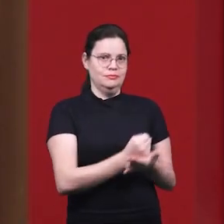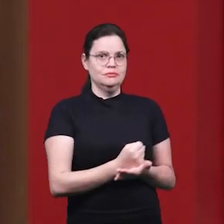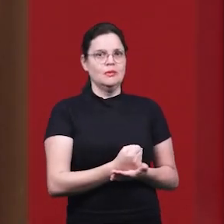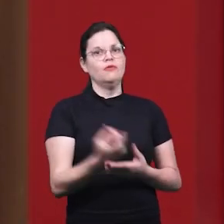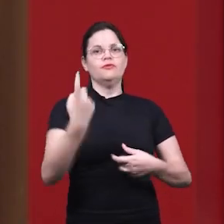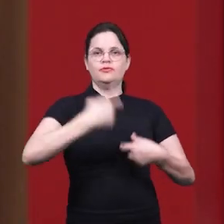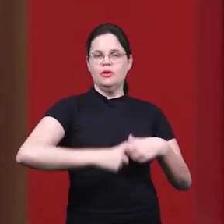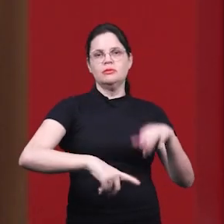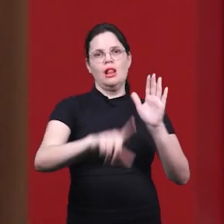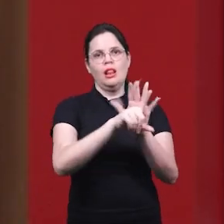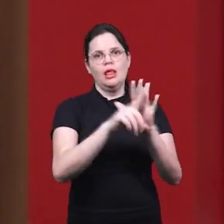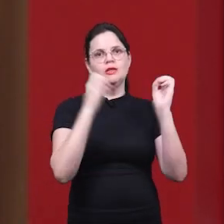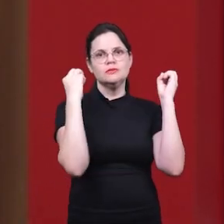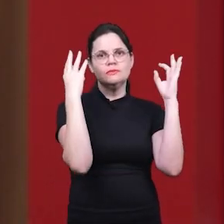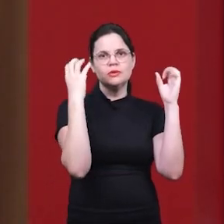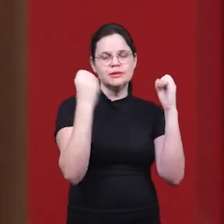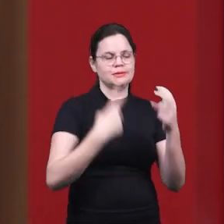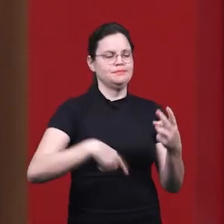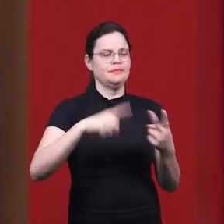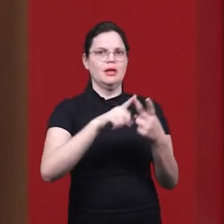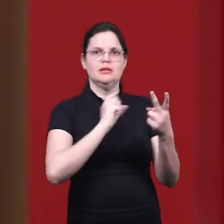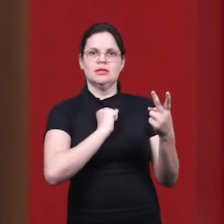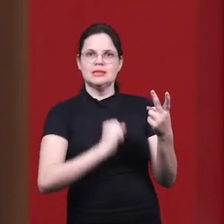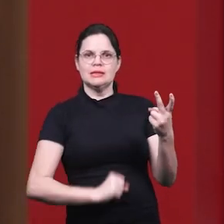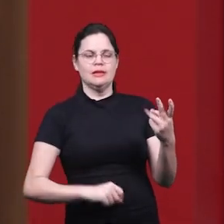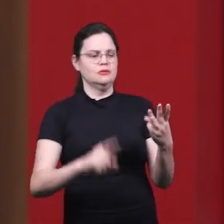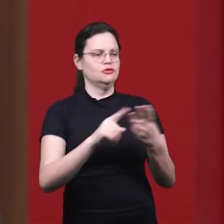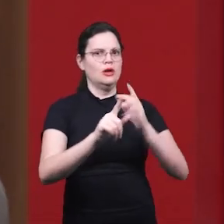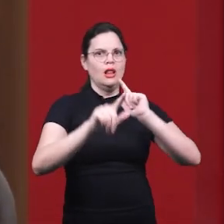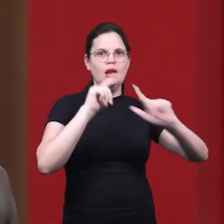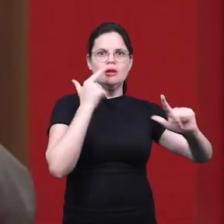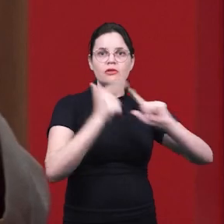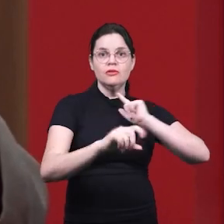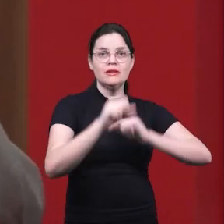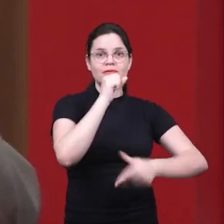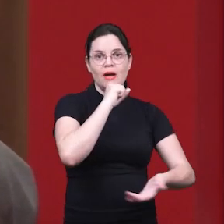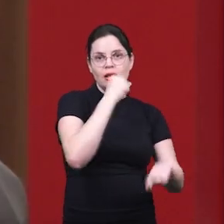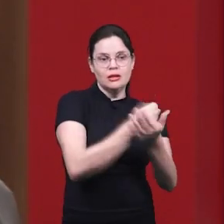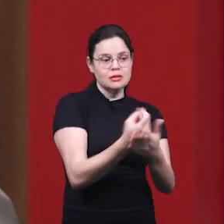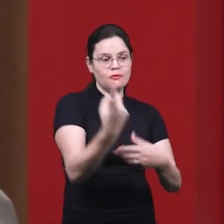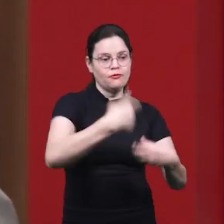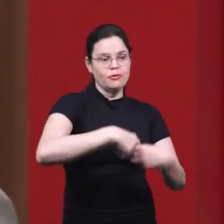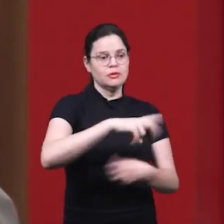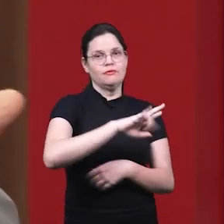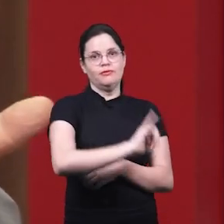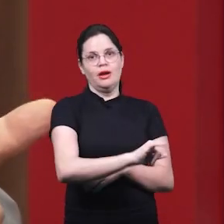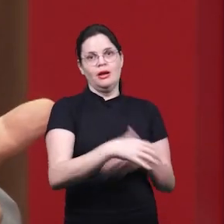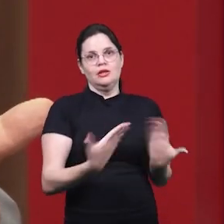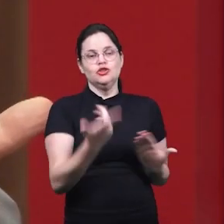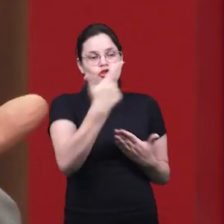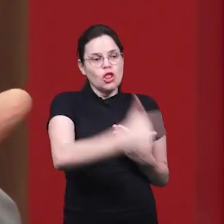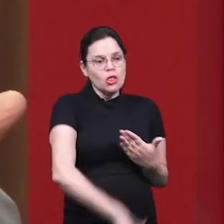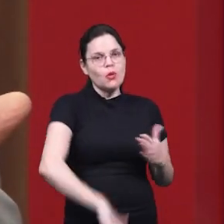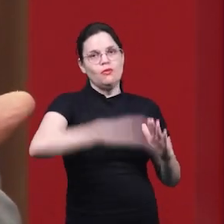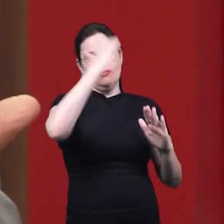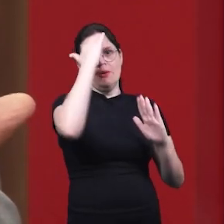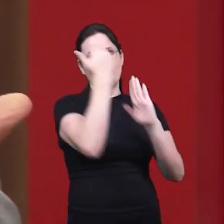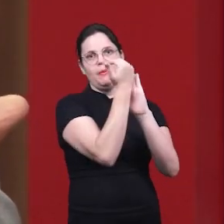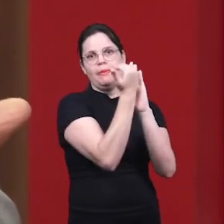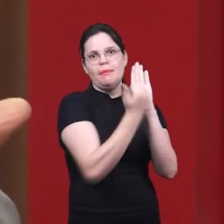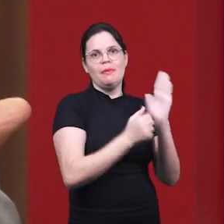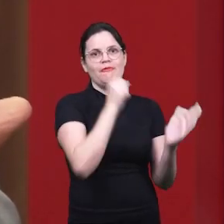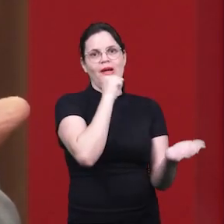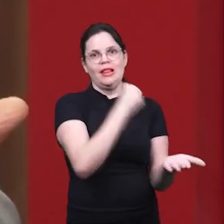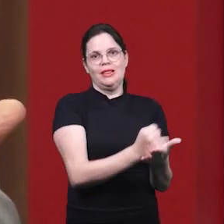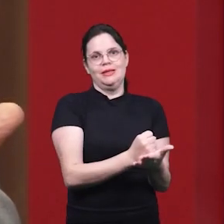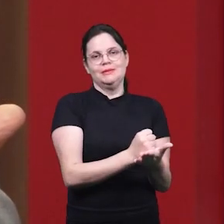Volta a lei de Moisés, volta o sacerdócio levítico. É Velho Testamento. A igreja não poderia estar aqui. E, por outro lado,